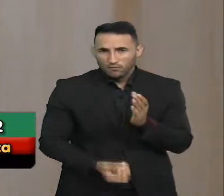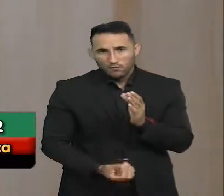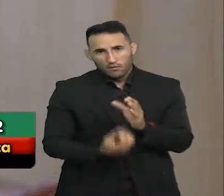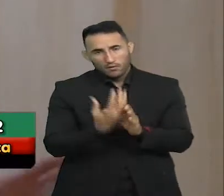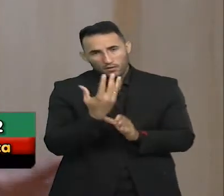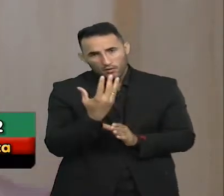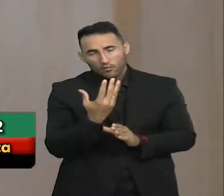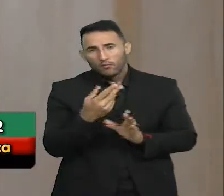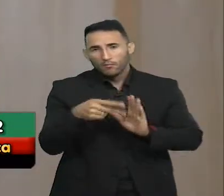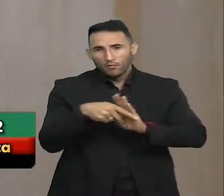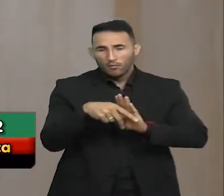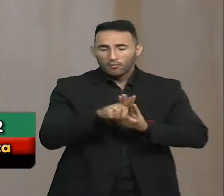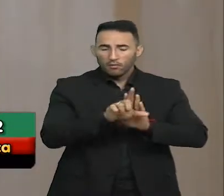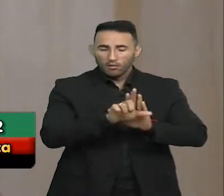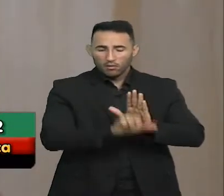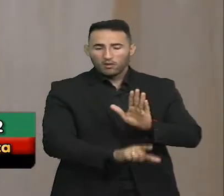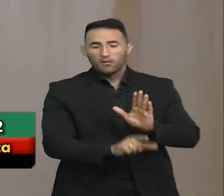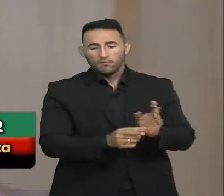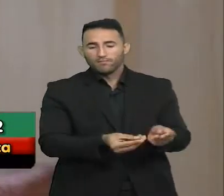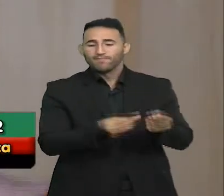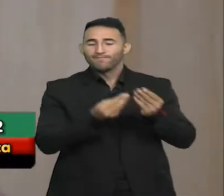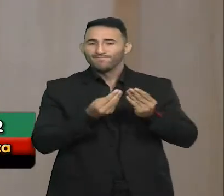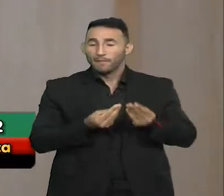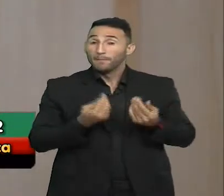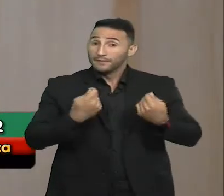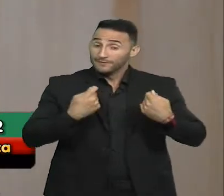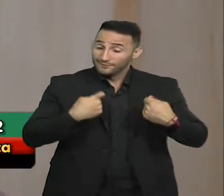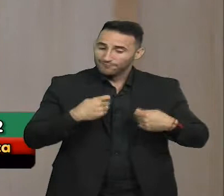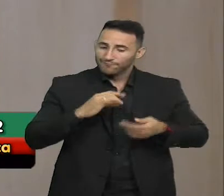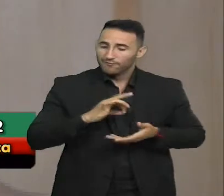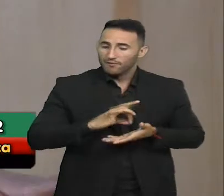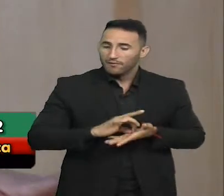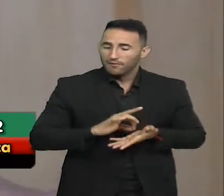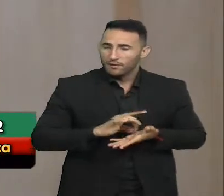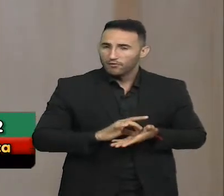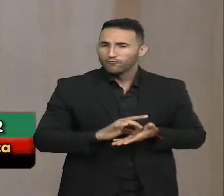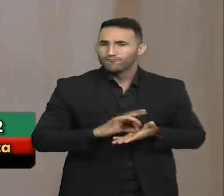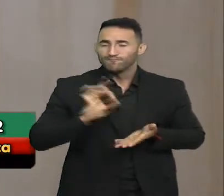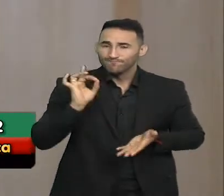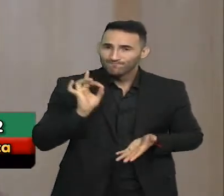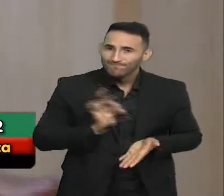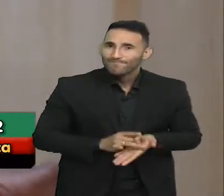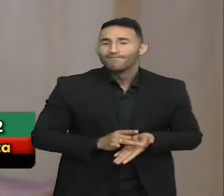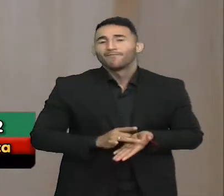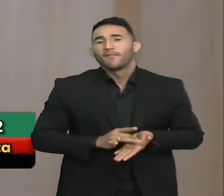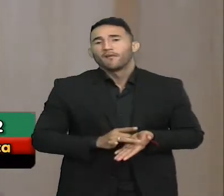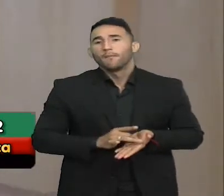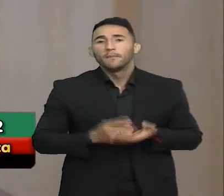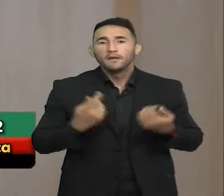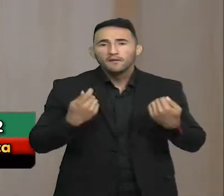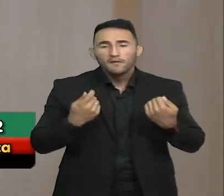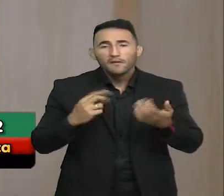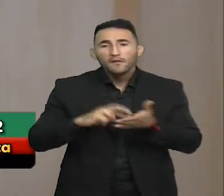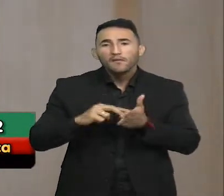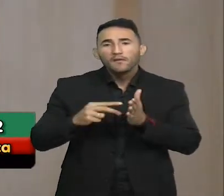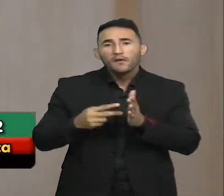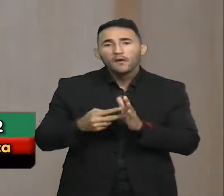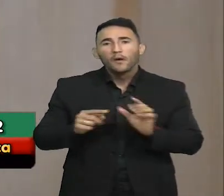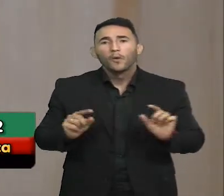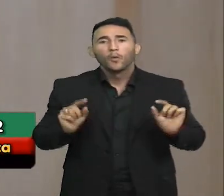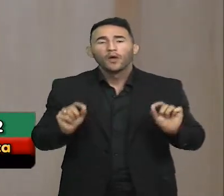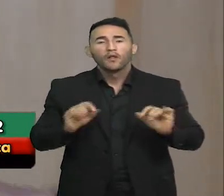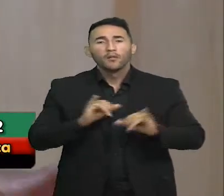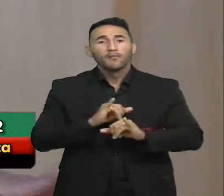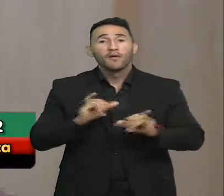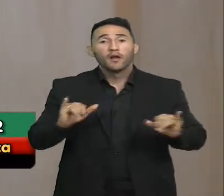criado por uma lei, ele precisa, sim, ser legitimado, nós estamos dizendo a